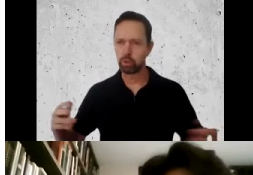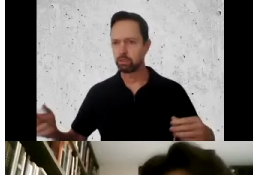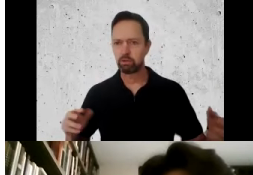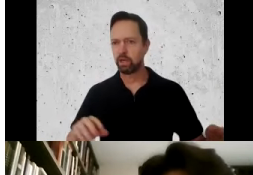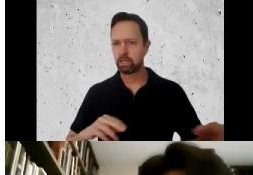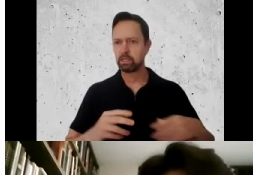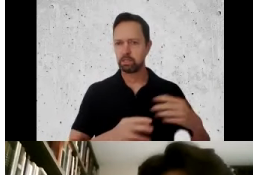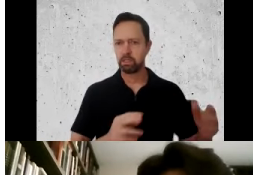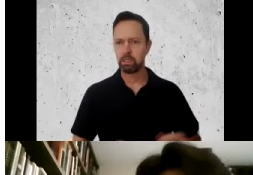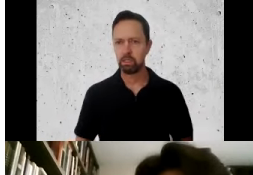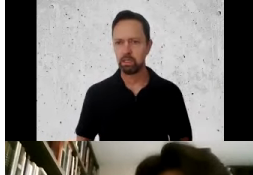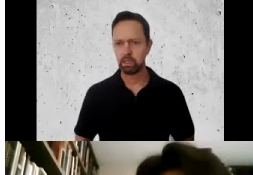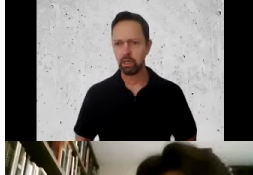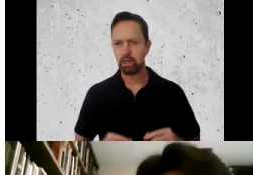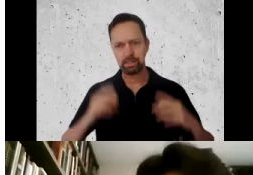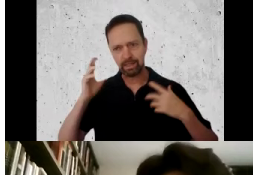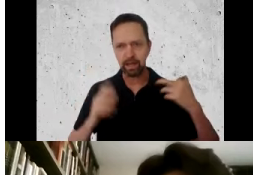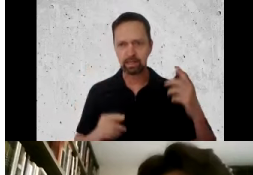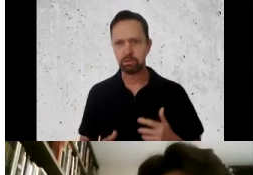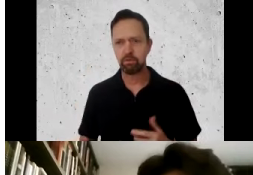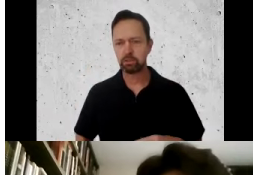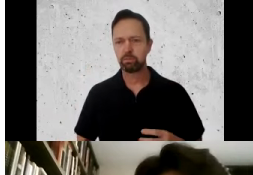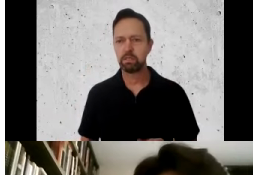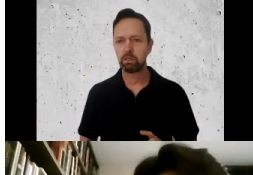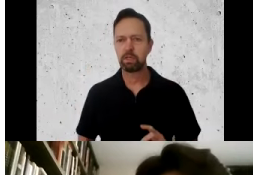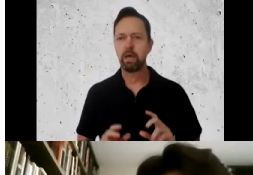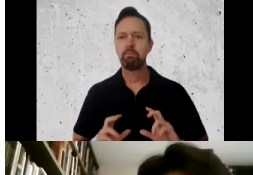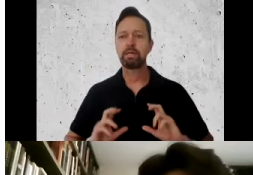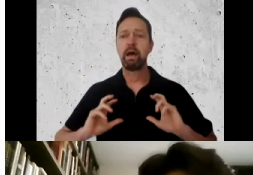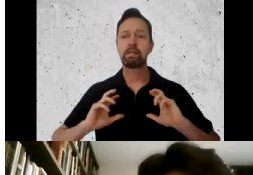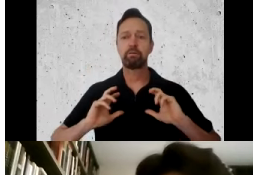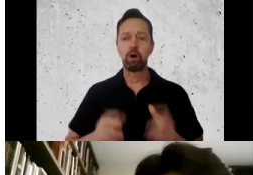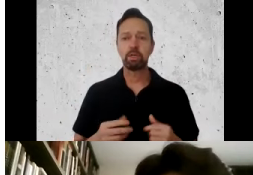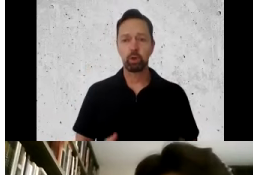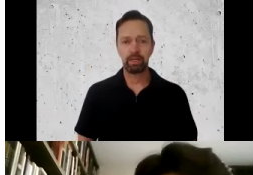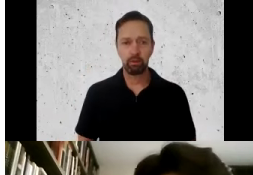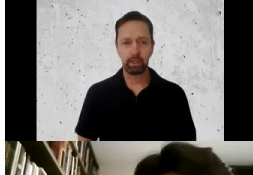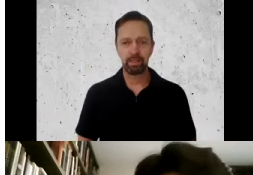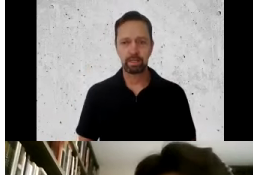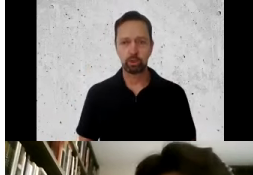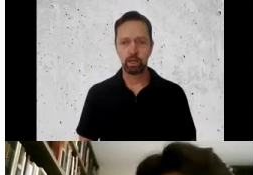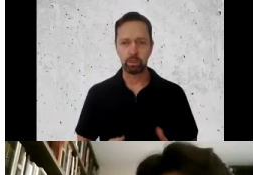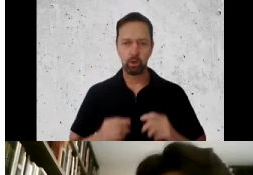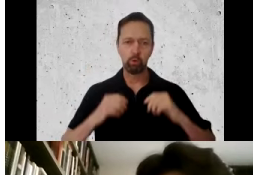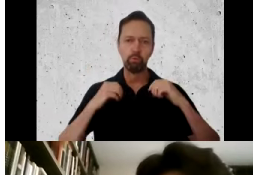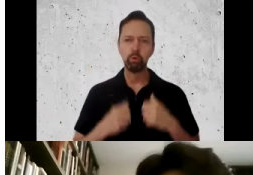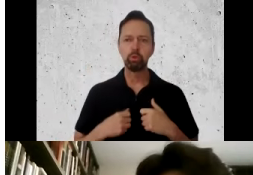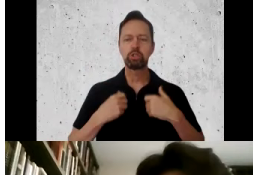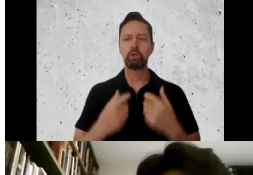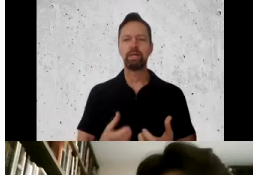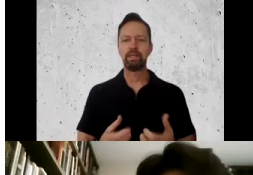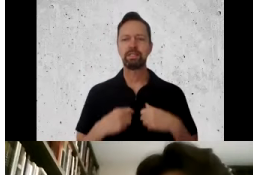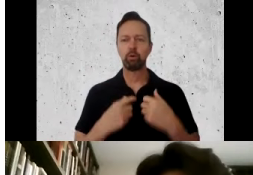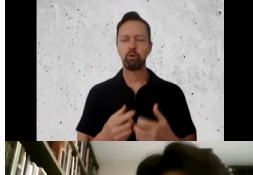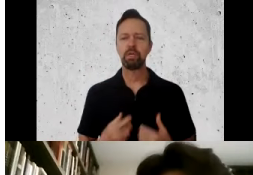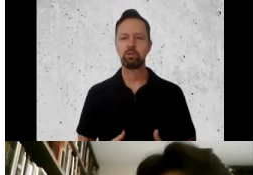as pessoas são diversas e as ideias são diversas, os países são diversos, mas as formas organizacionais. O mundo